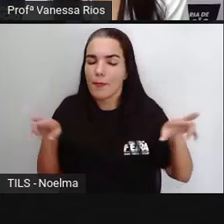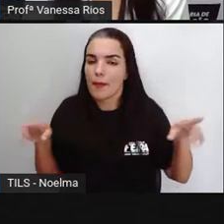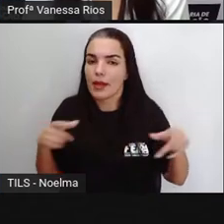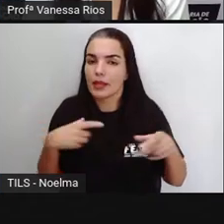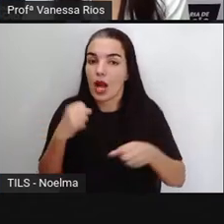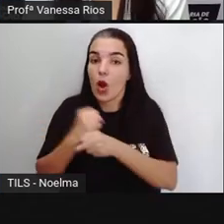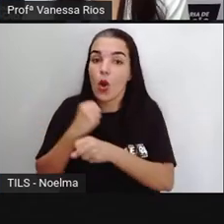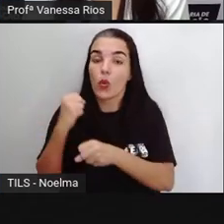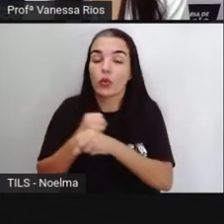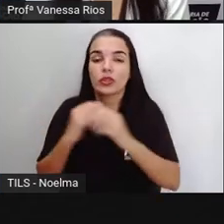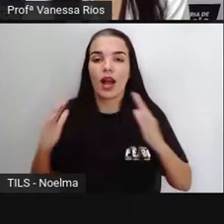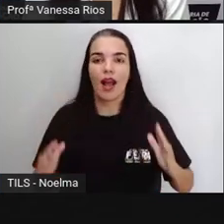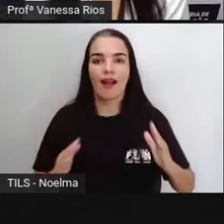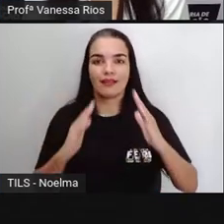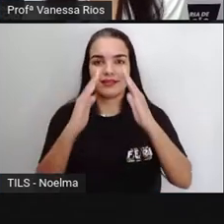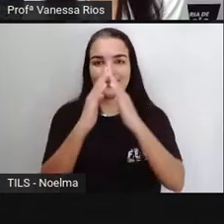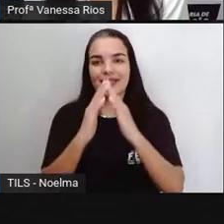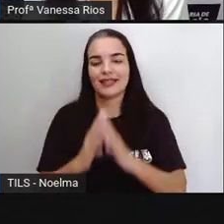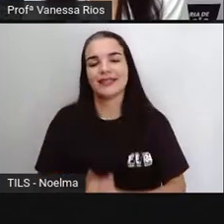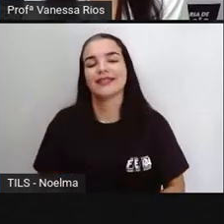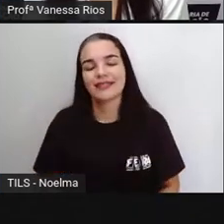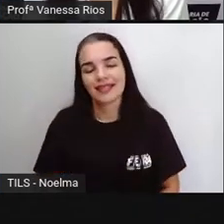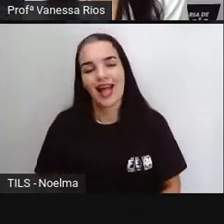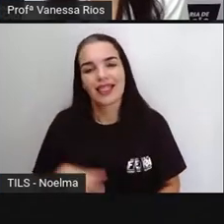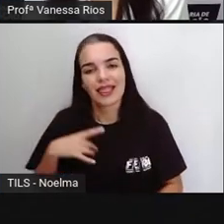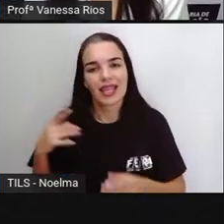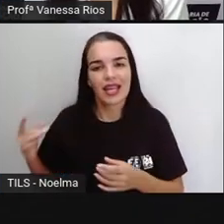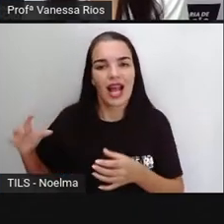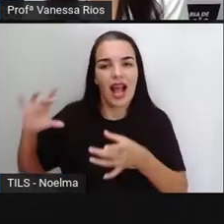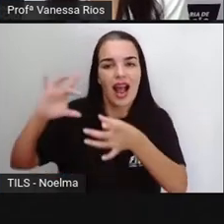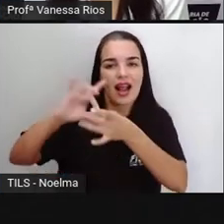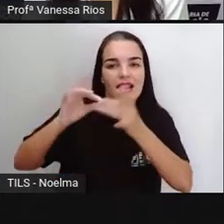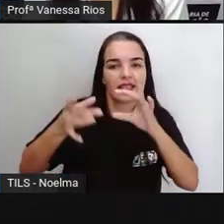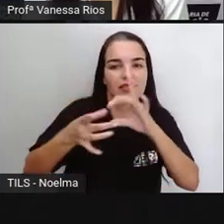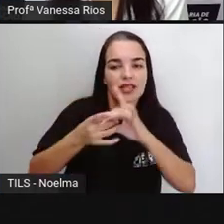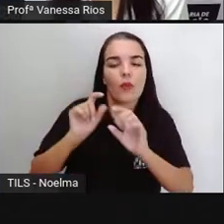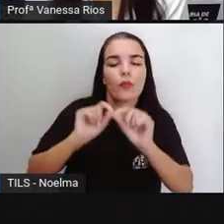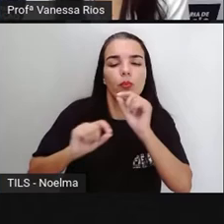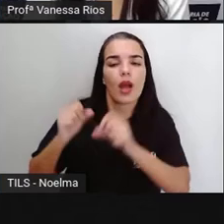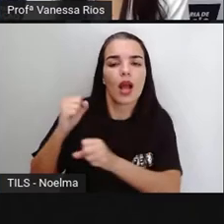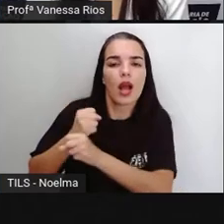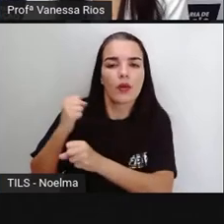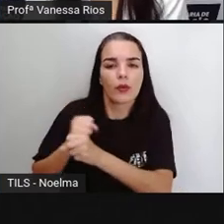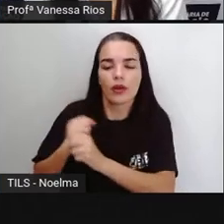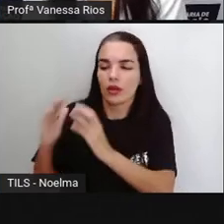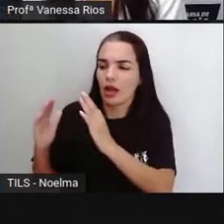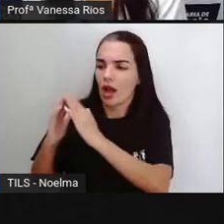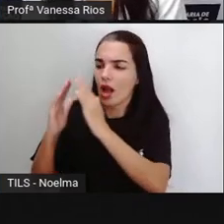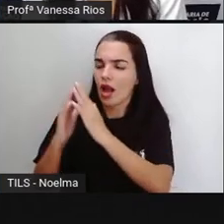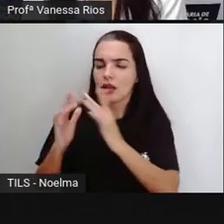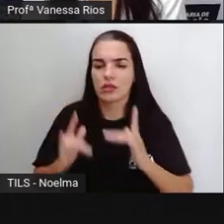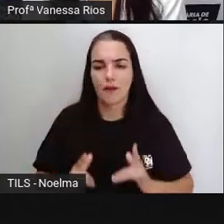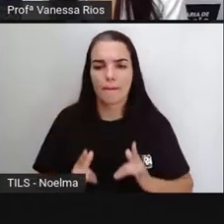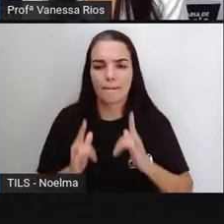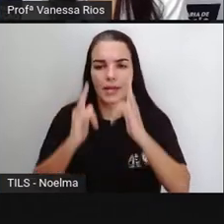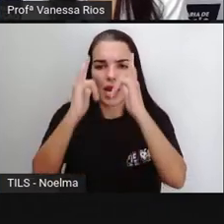construção civil, que é algo aí que está relacionado às construções, né? Às casas, aos prédios, àquilo